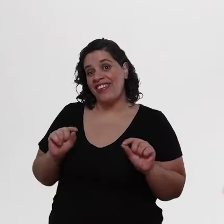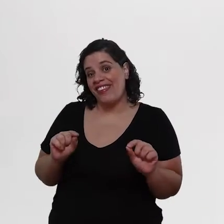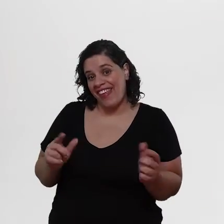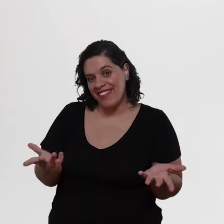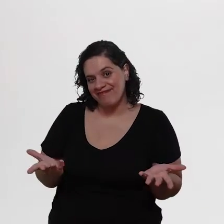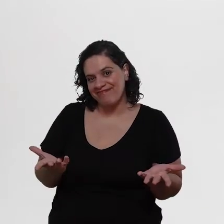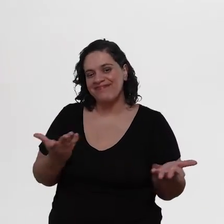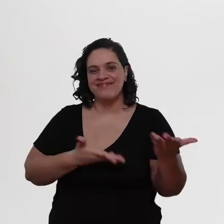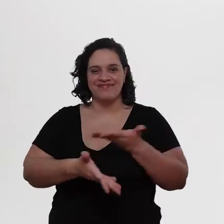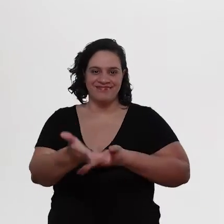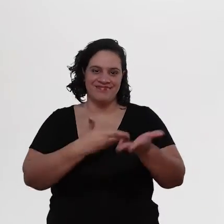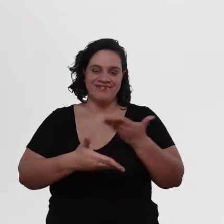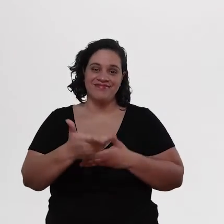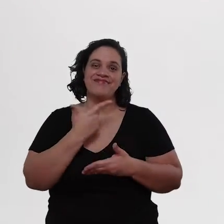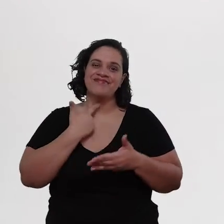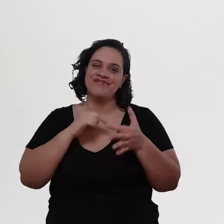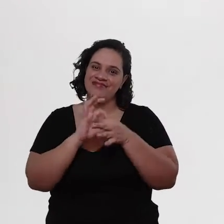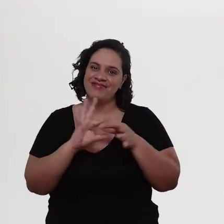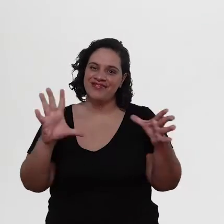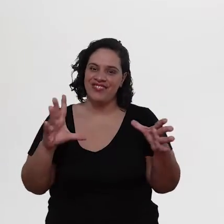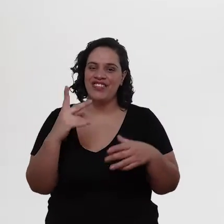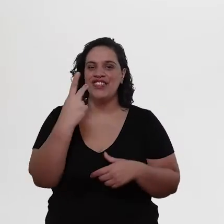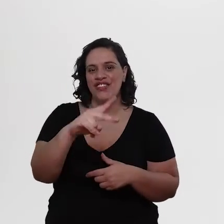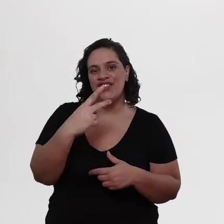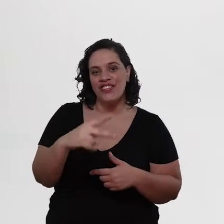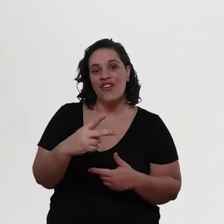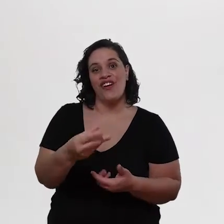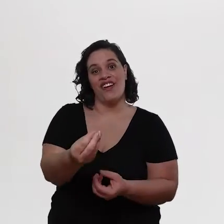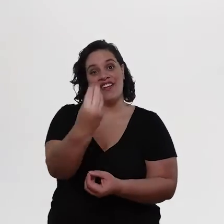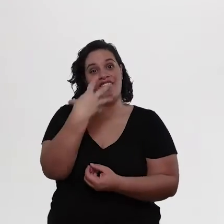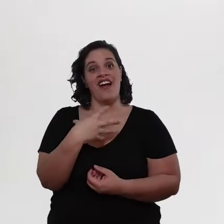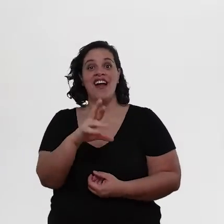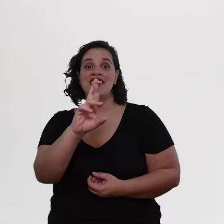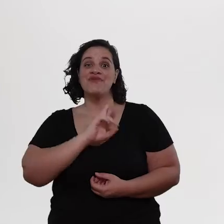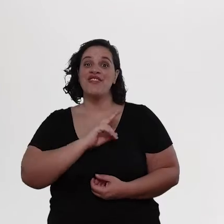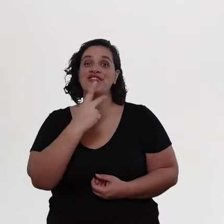que eu compartilho com vocês. Fique à vontade para compartilhar com a